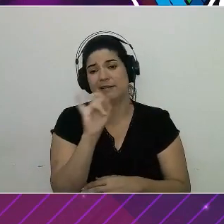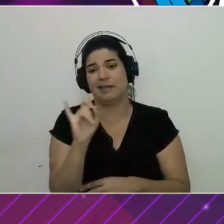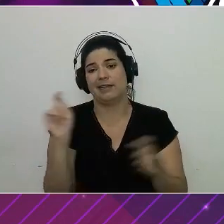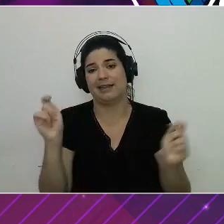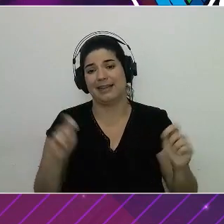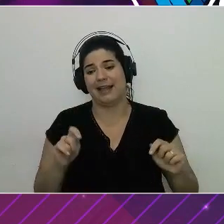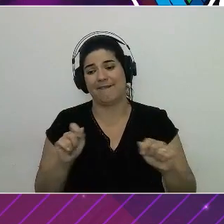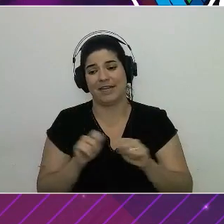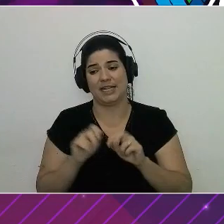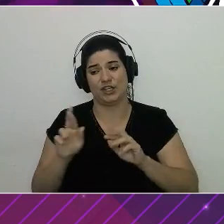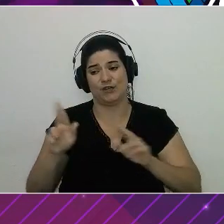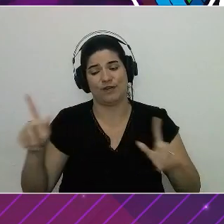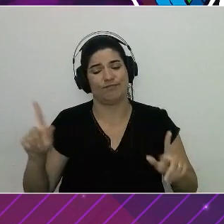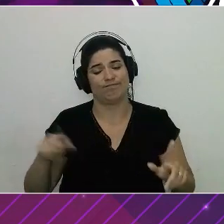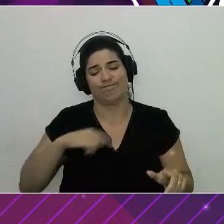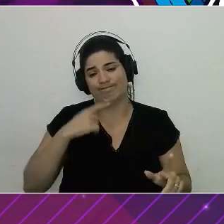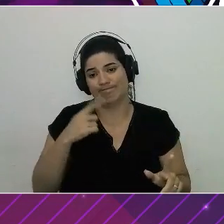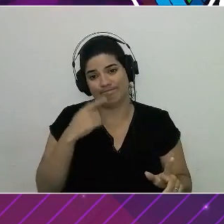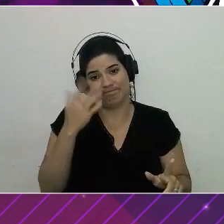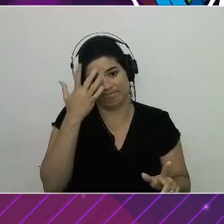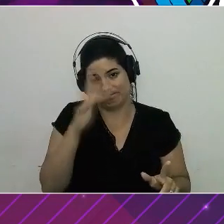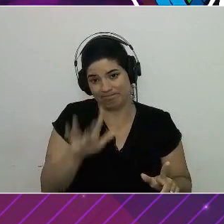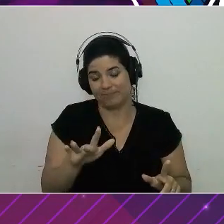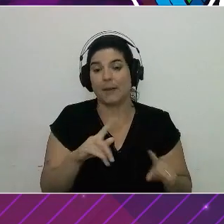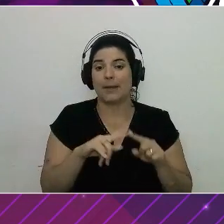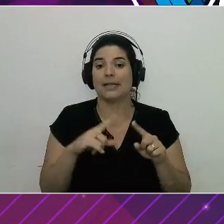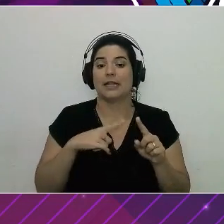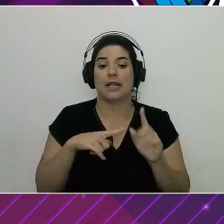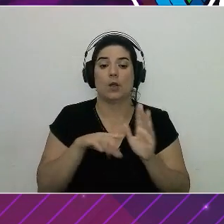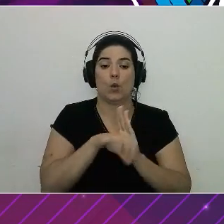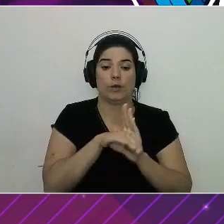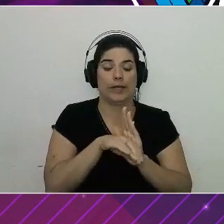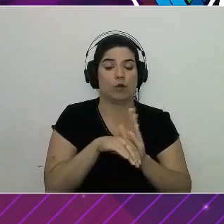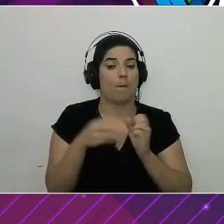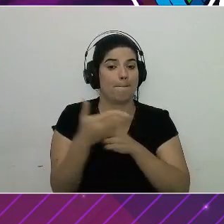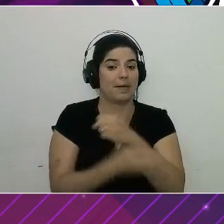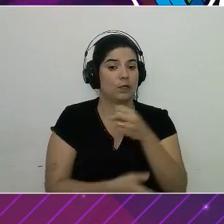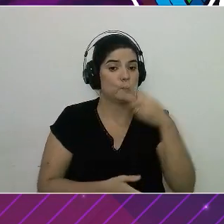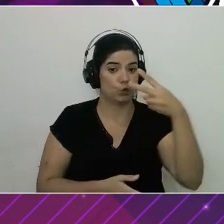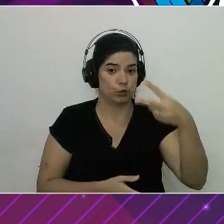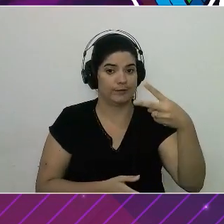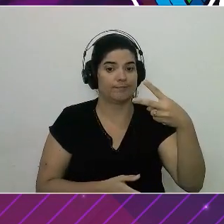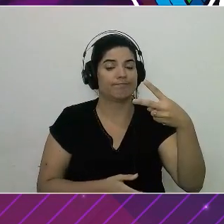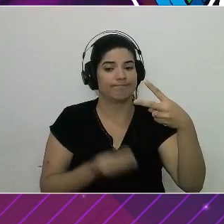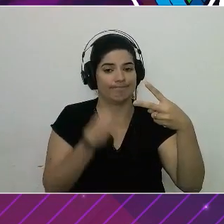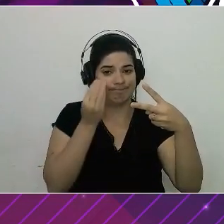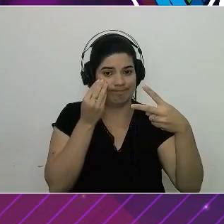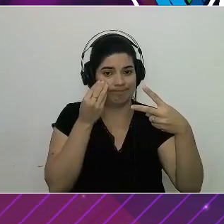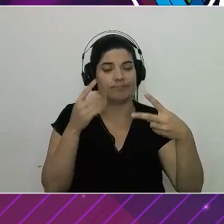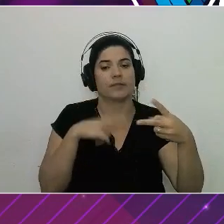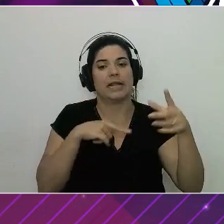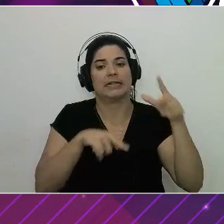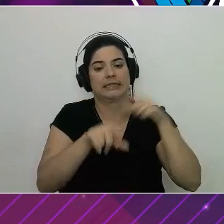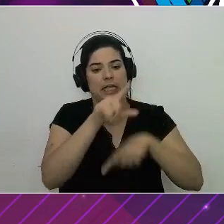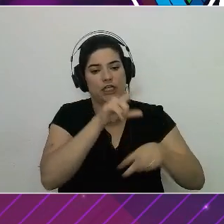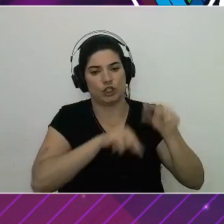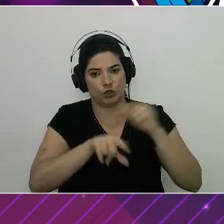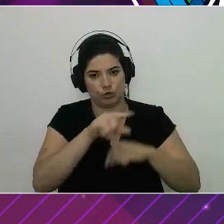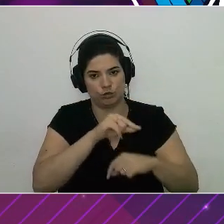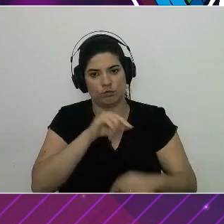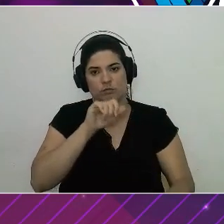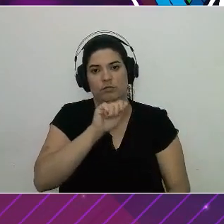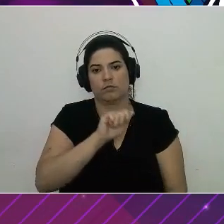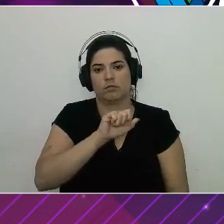desse modelo, mas nós temos 2 conceitos básicos quando você quer fazer teste de trace. Você tem os seletores e você tem as